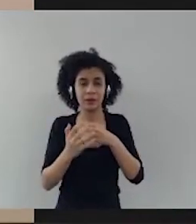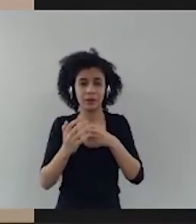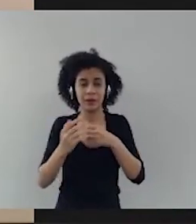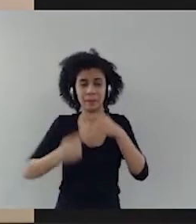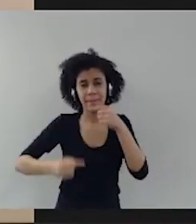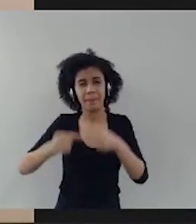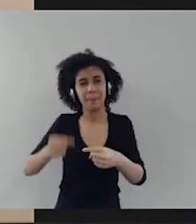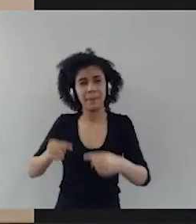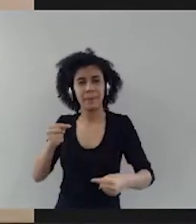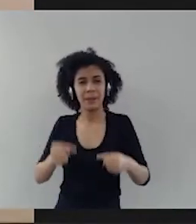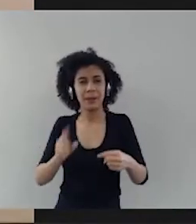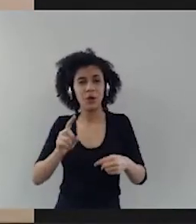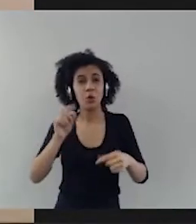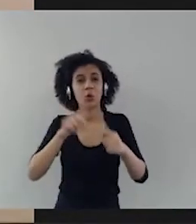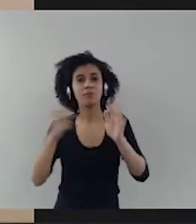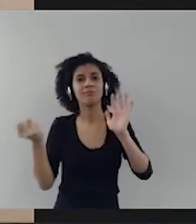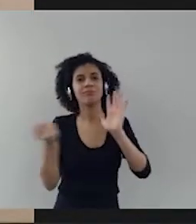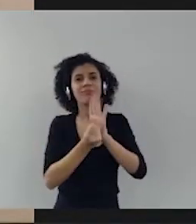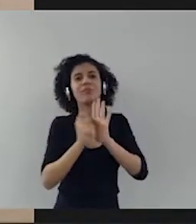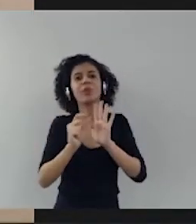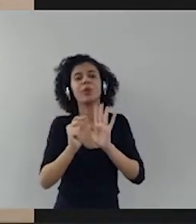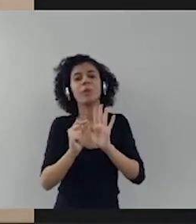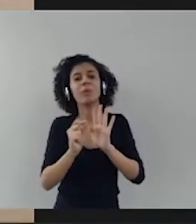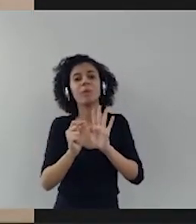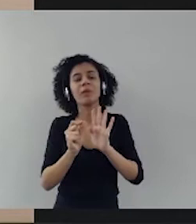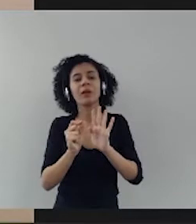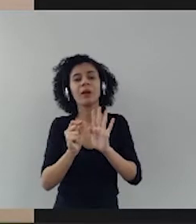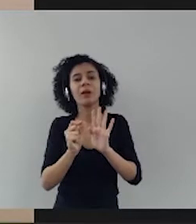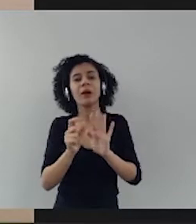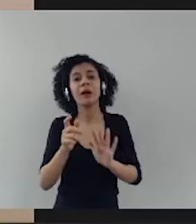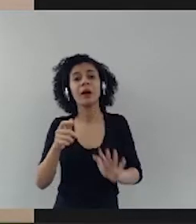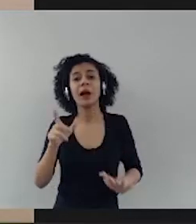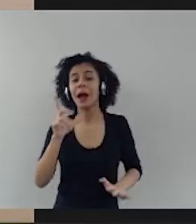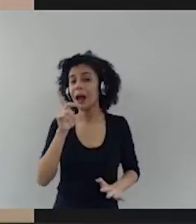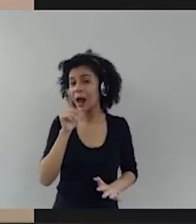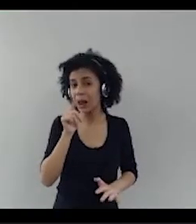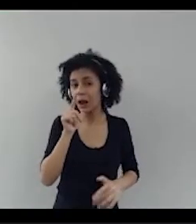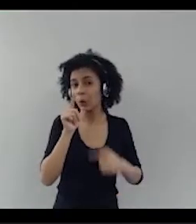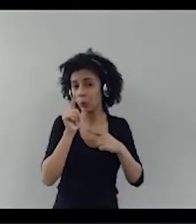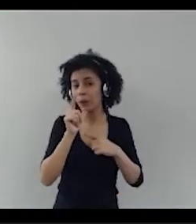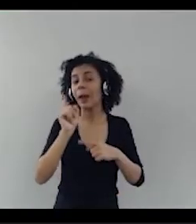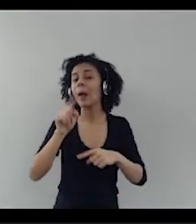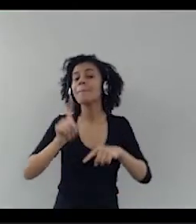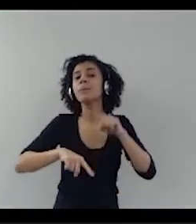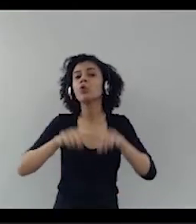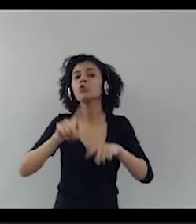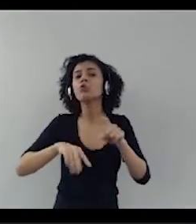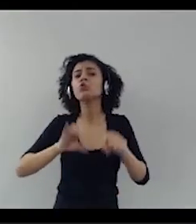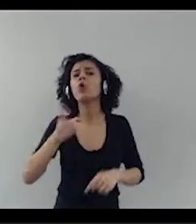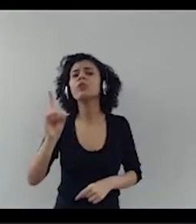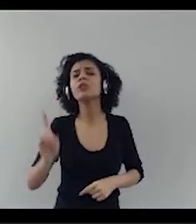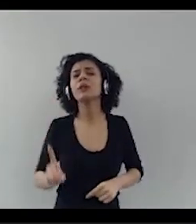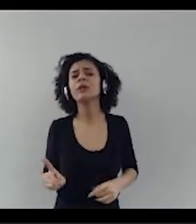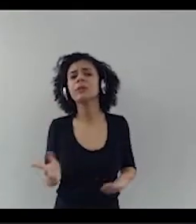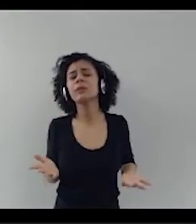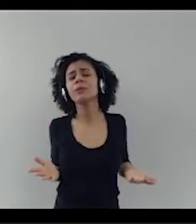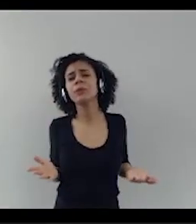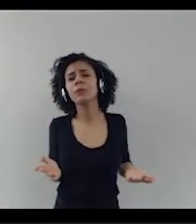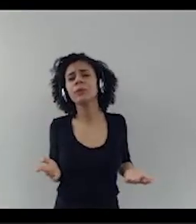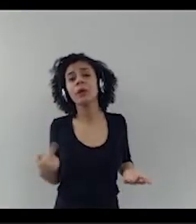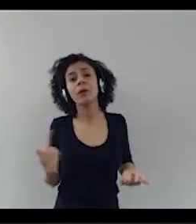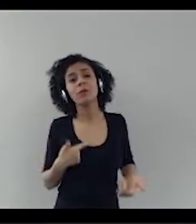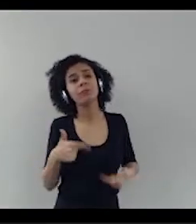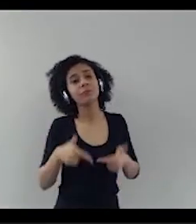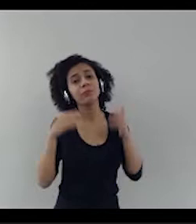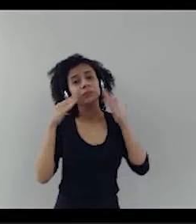debatendo o novo marco do saneamento. A questão é a seguinte: a água é produto ou direito? Nós temos que trabalhar